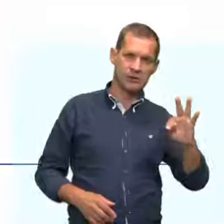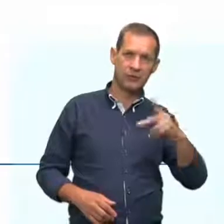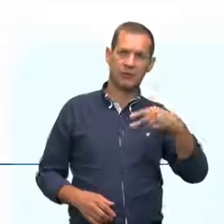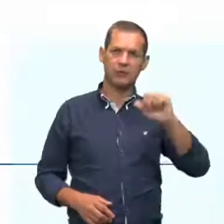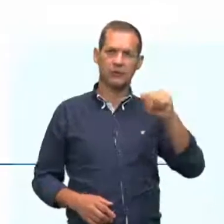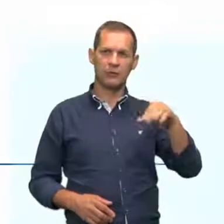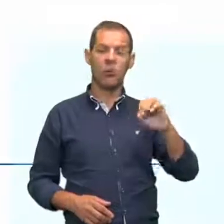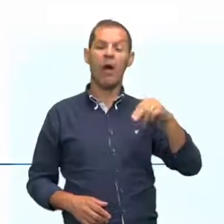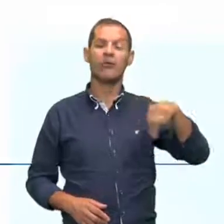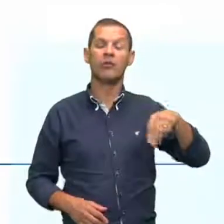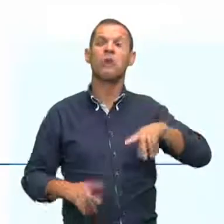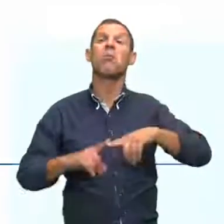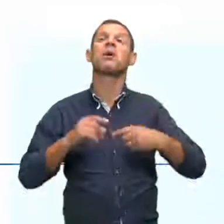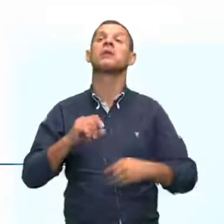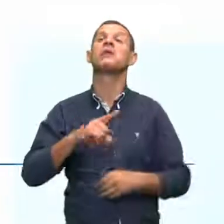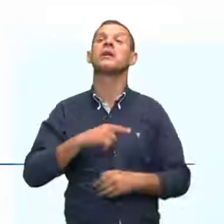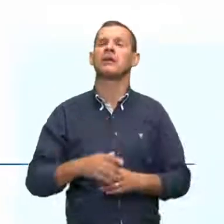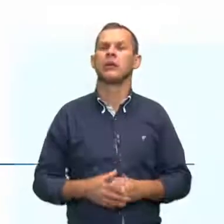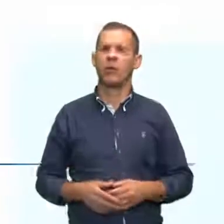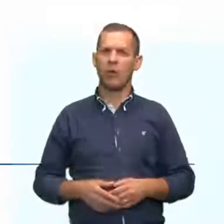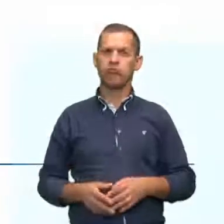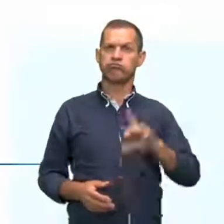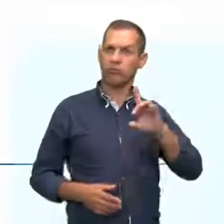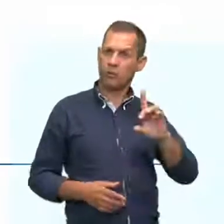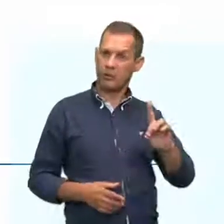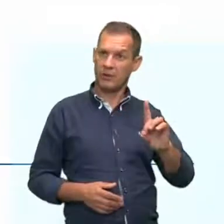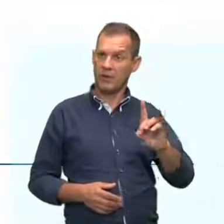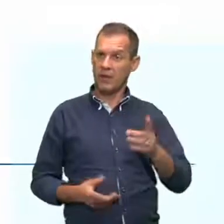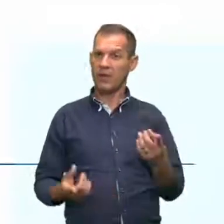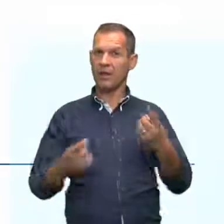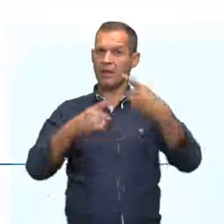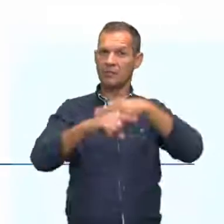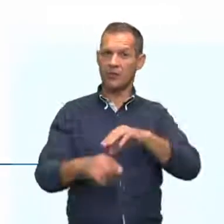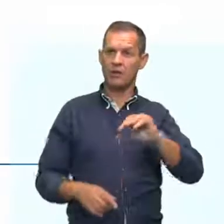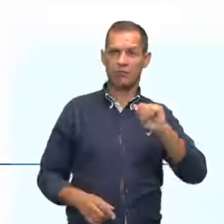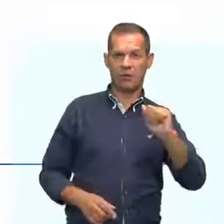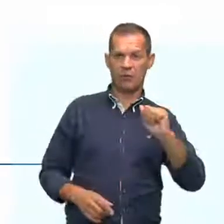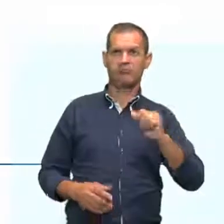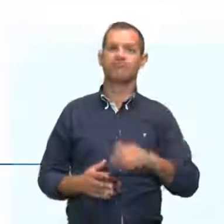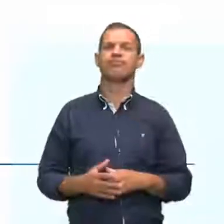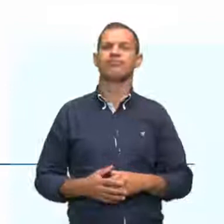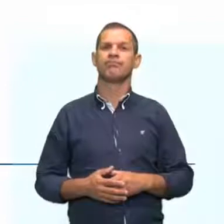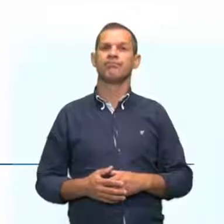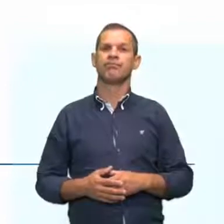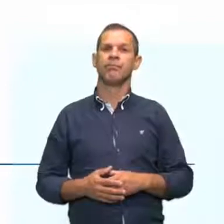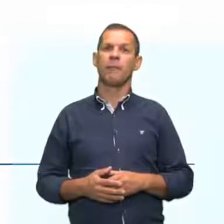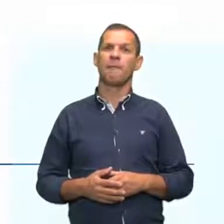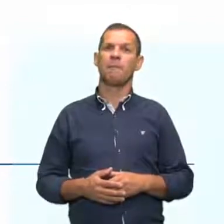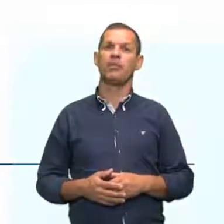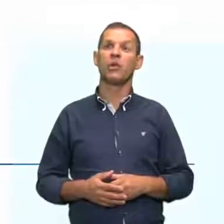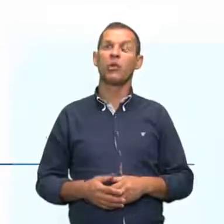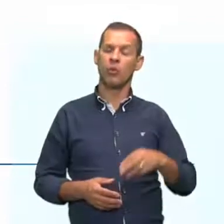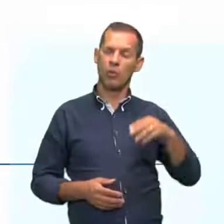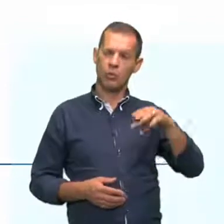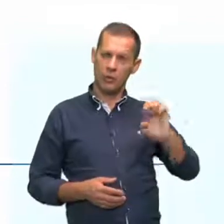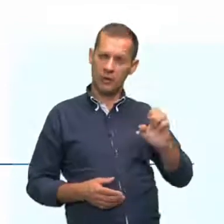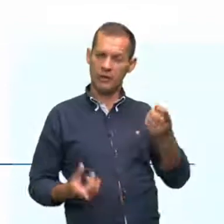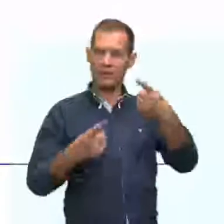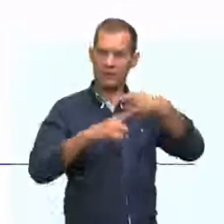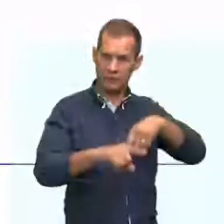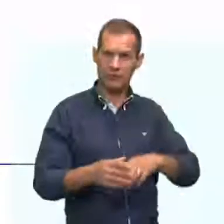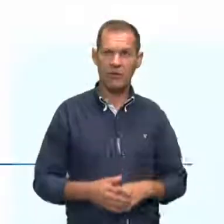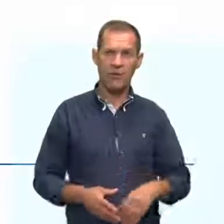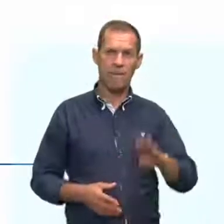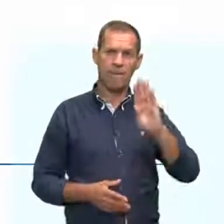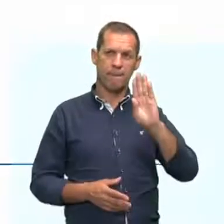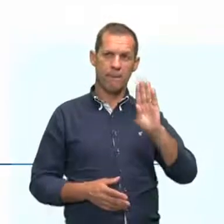Então, aqui, o D vai passar a ser o A. O E vai passar a